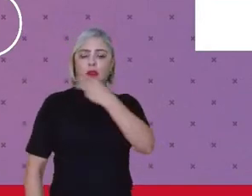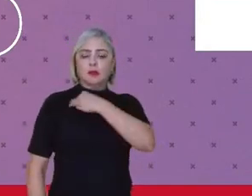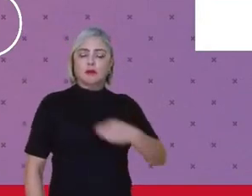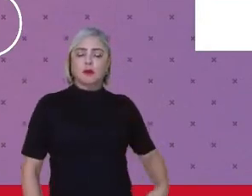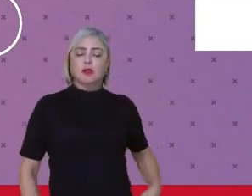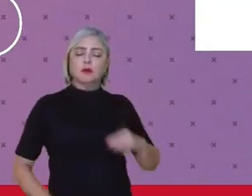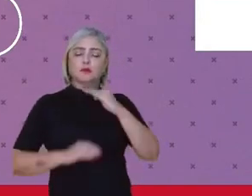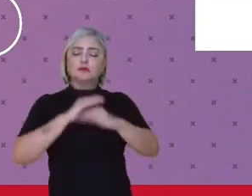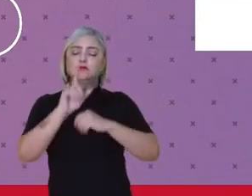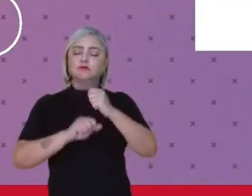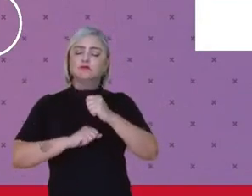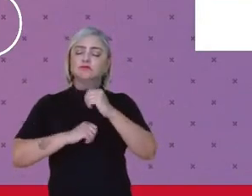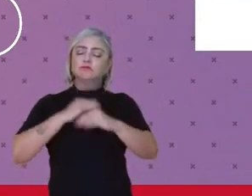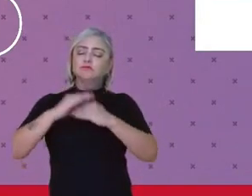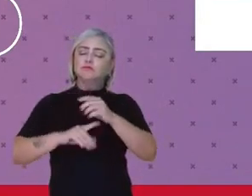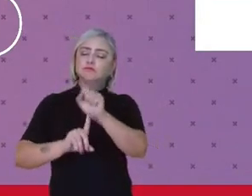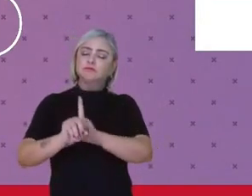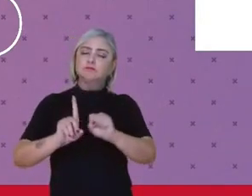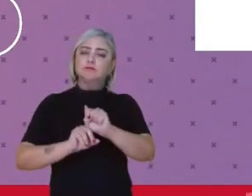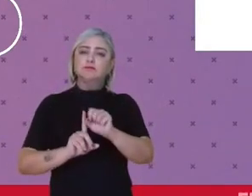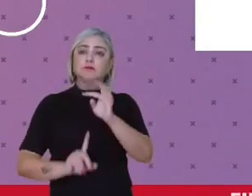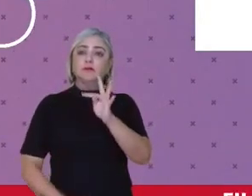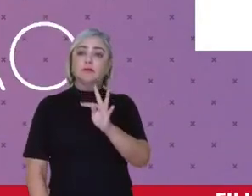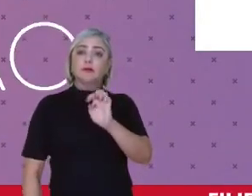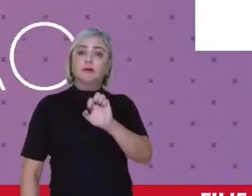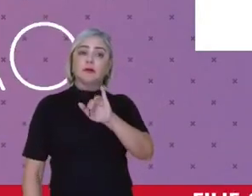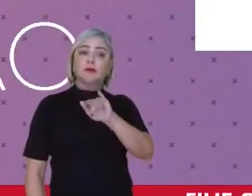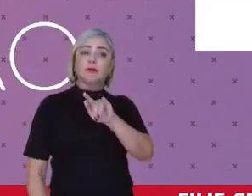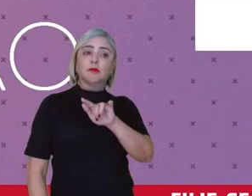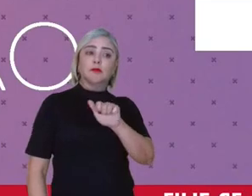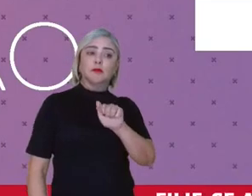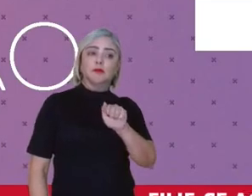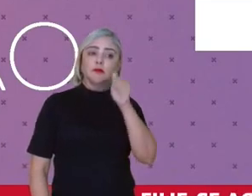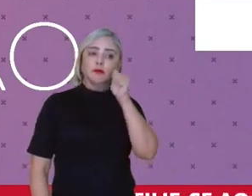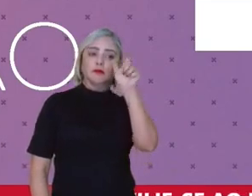Desenvolvimento Social e Combate à Fome, Tereza Campelo.